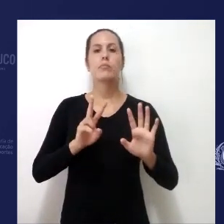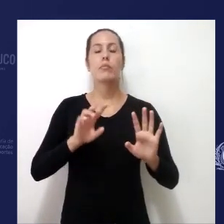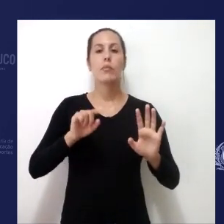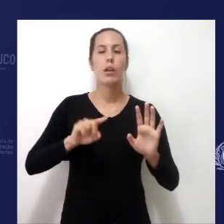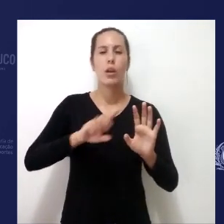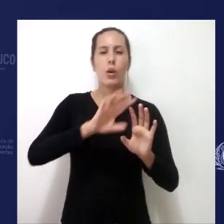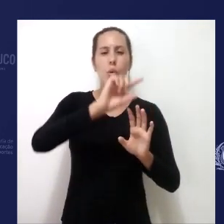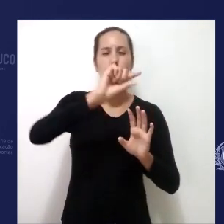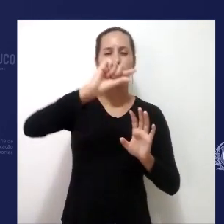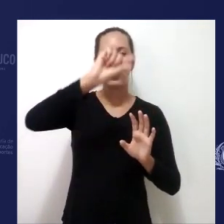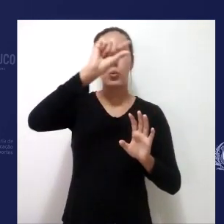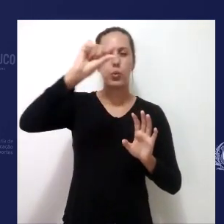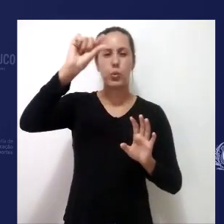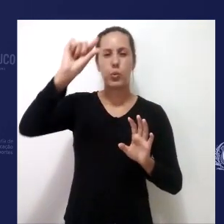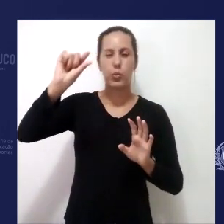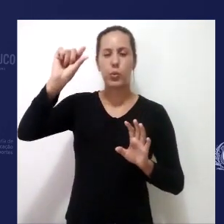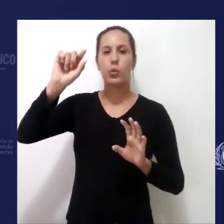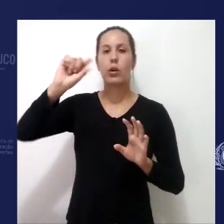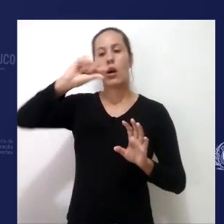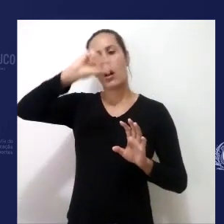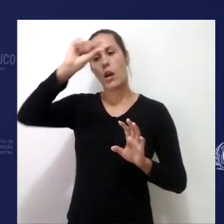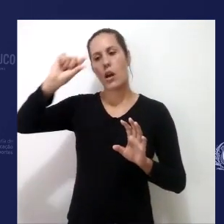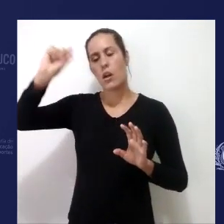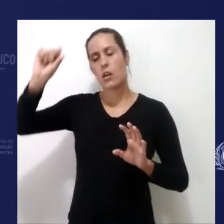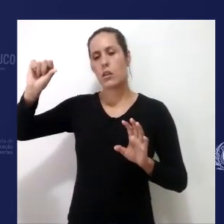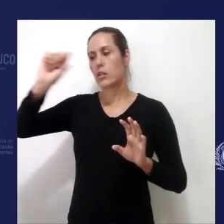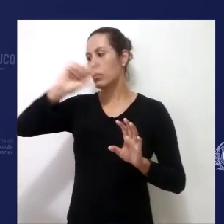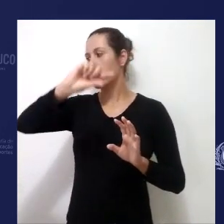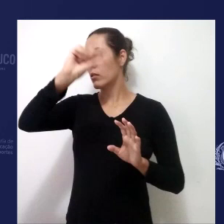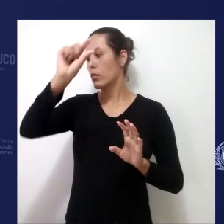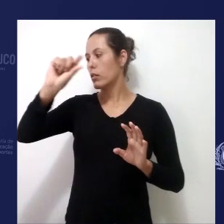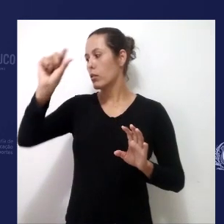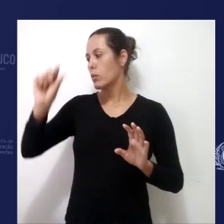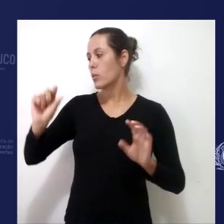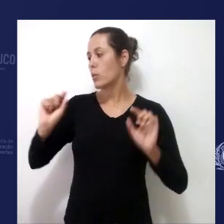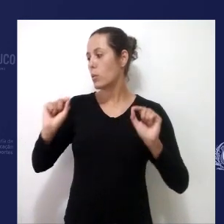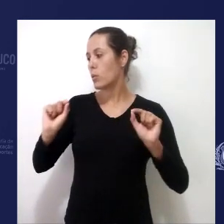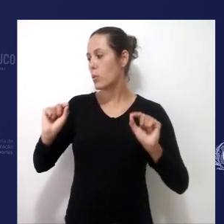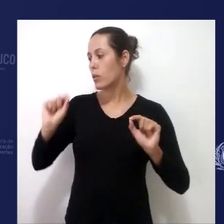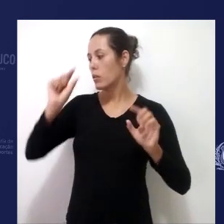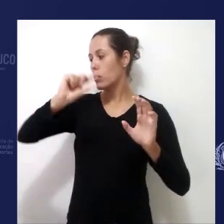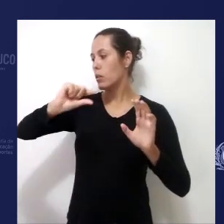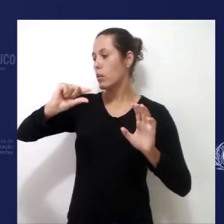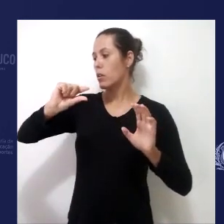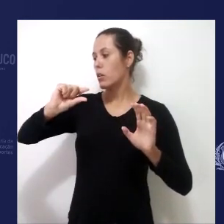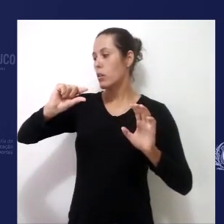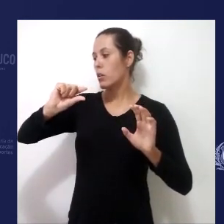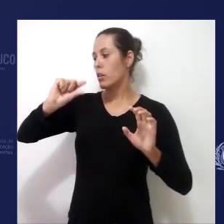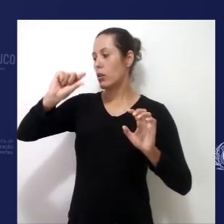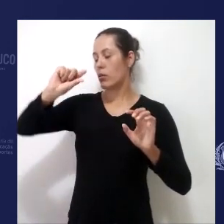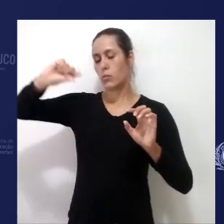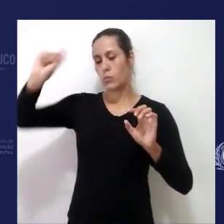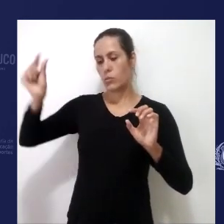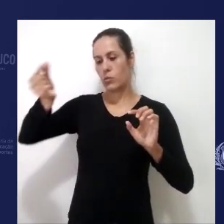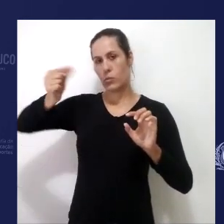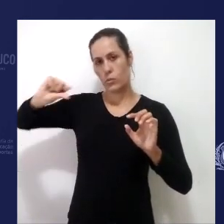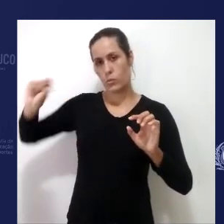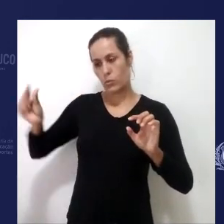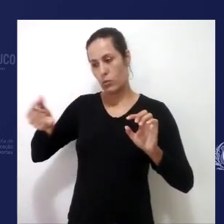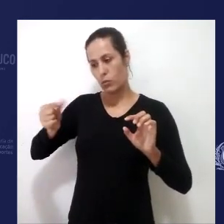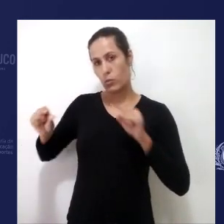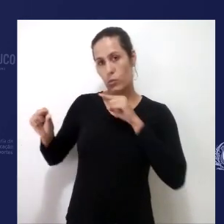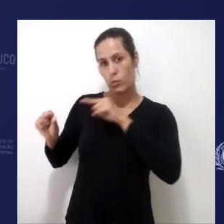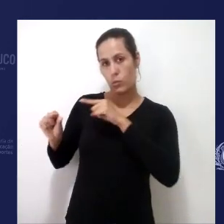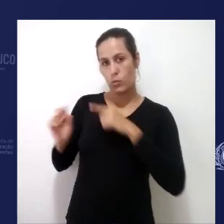que não foi aproveitado, ele vai passar por o que a gente chama de condensador, ou seja, esse condensador vai fazer